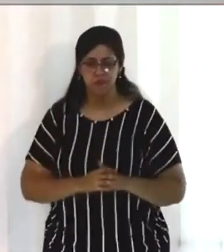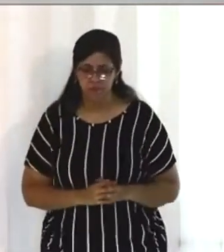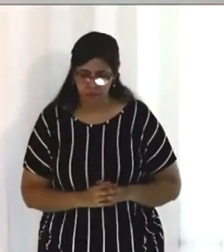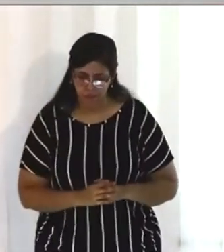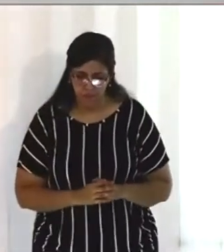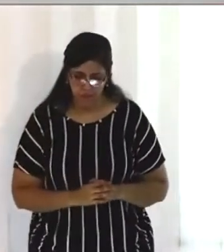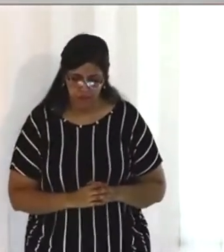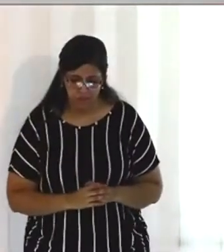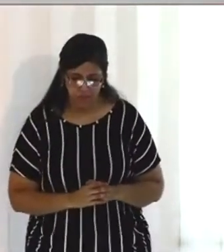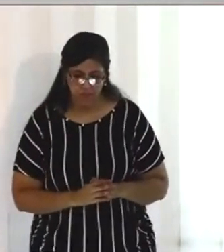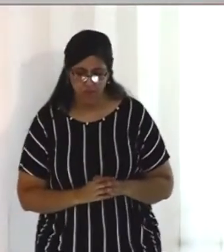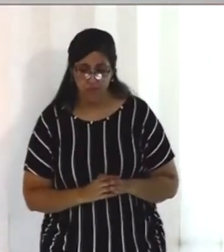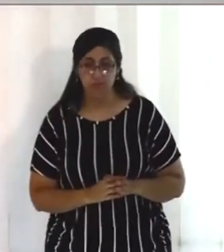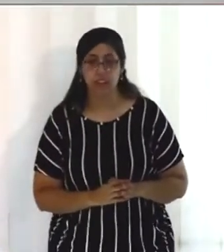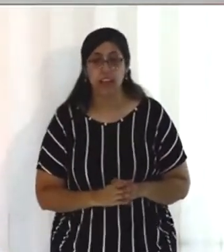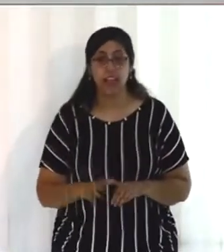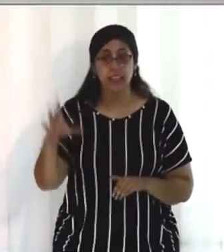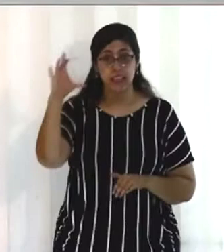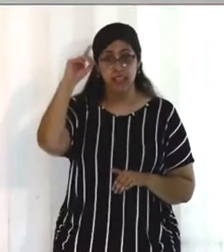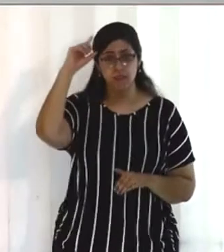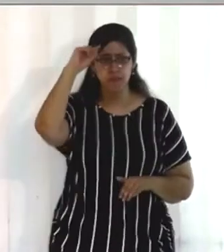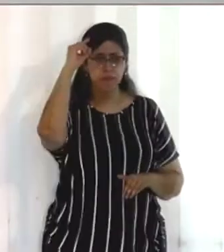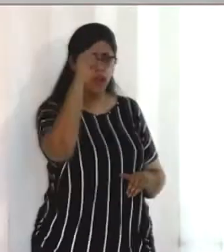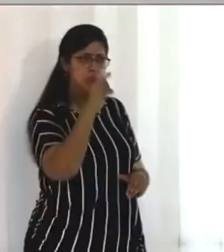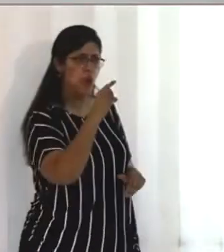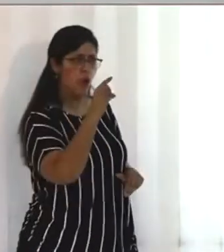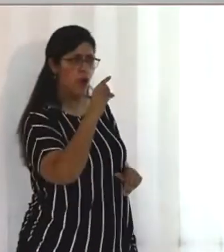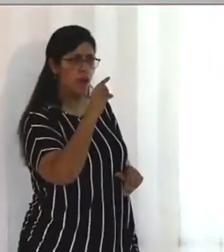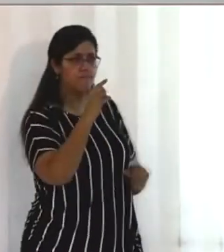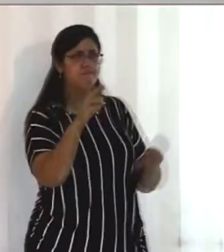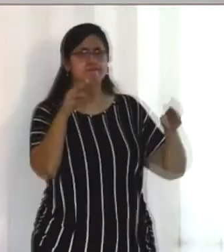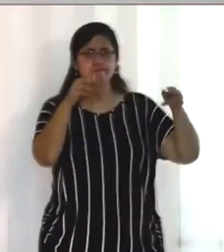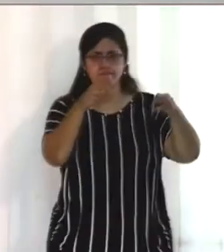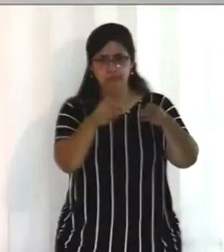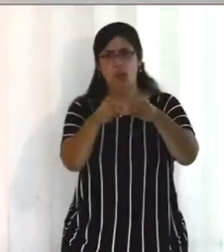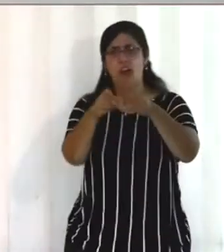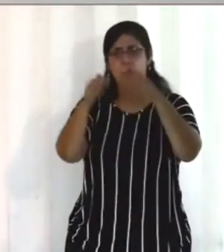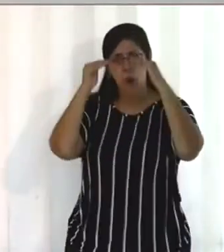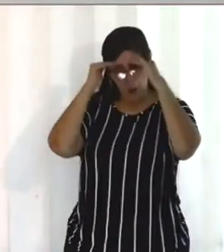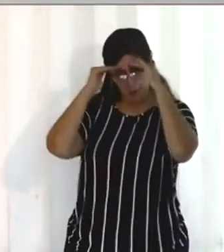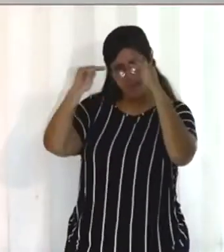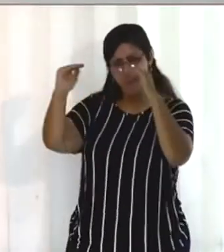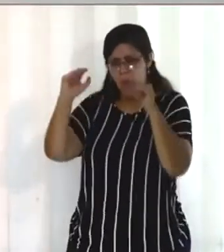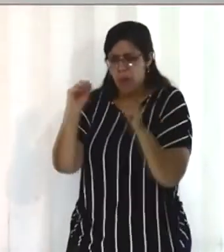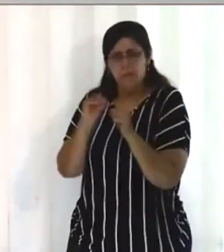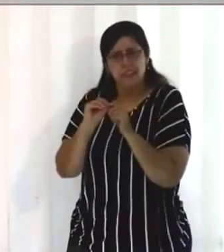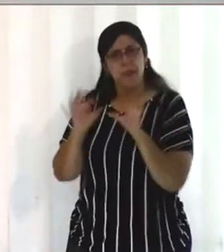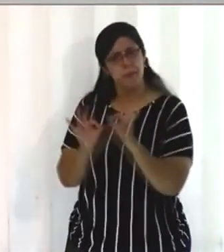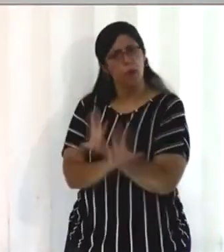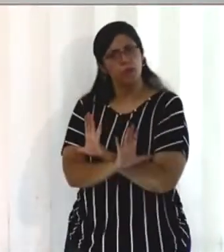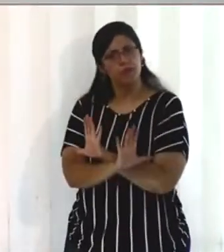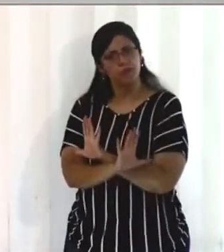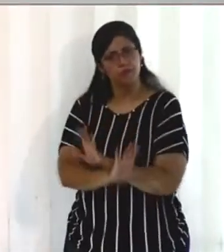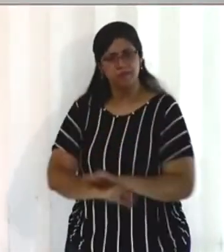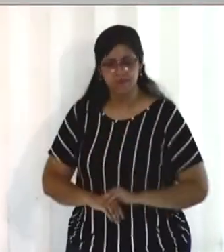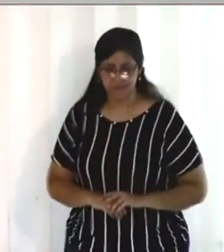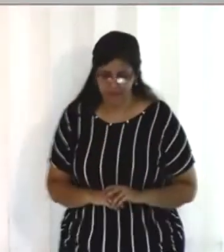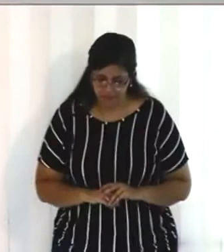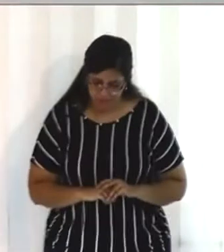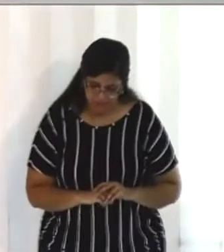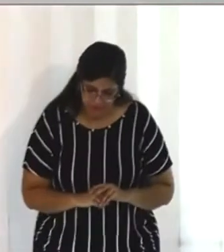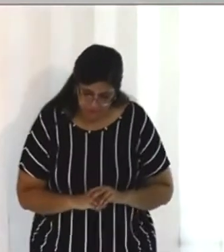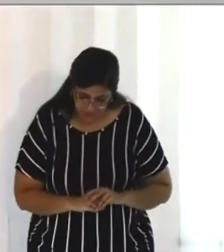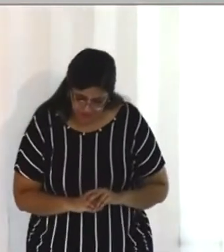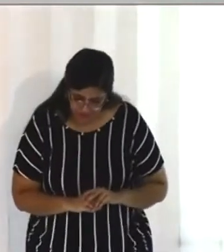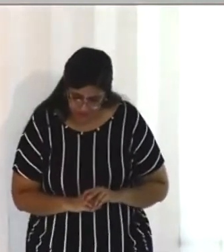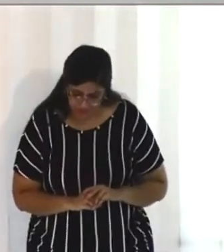em Noé obediência. Deus instruiu, vamos fazer. Ao passo que